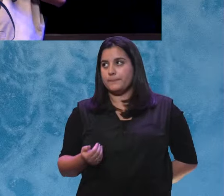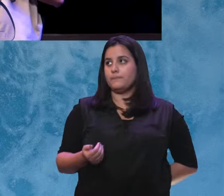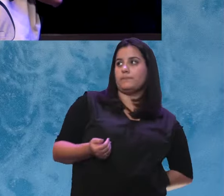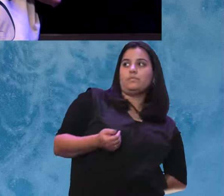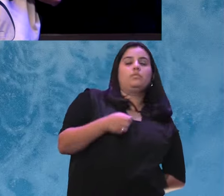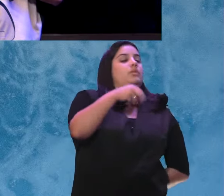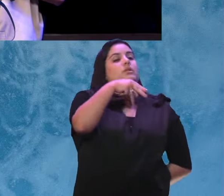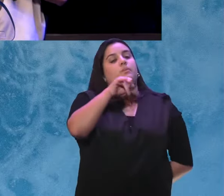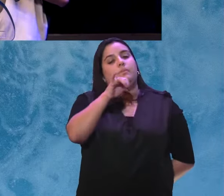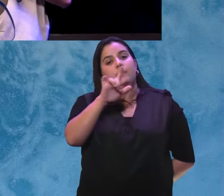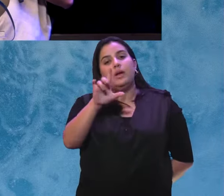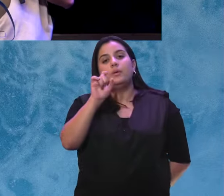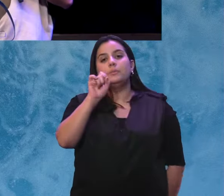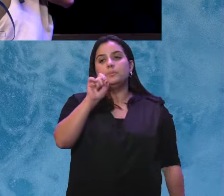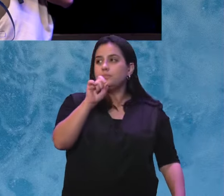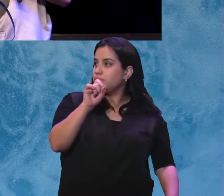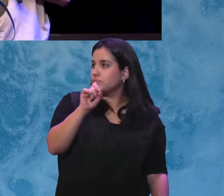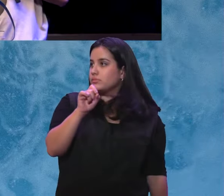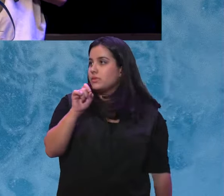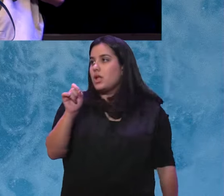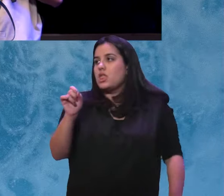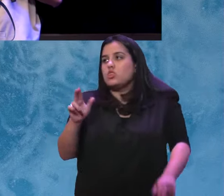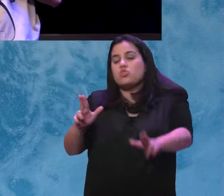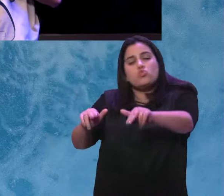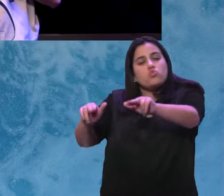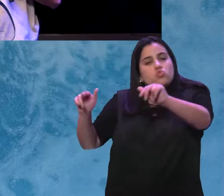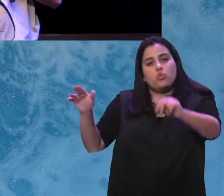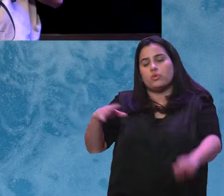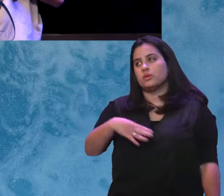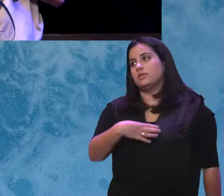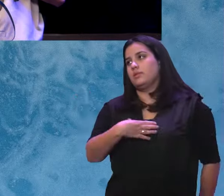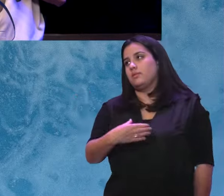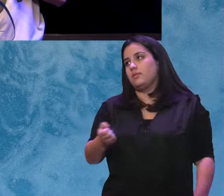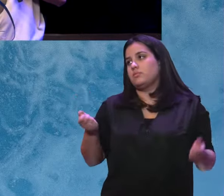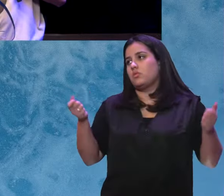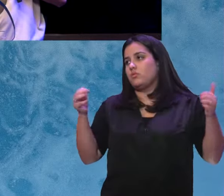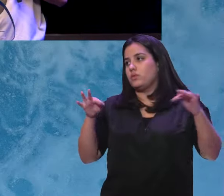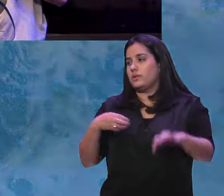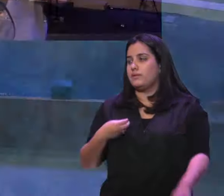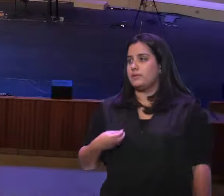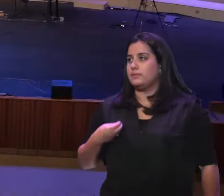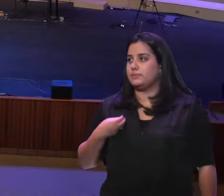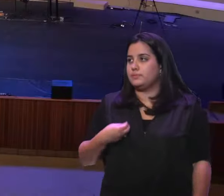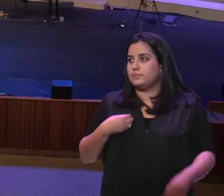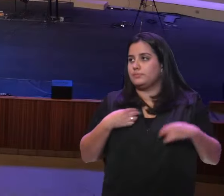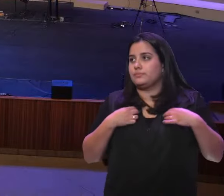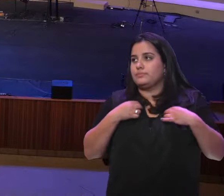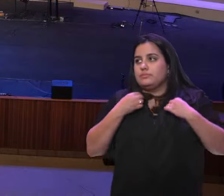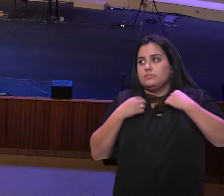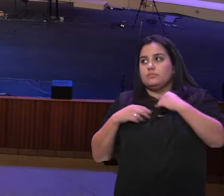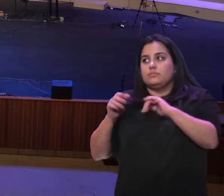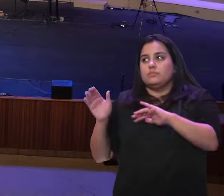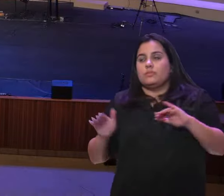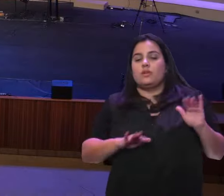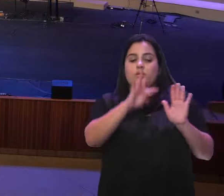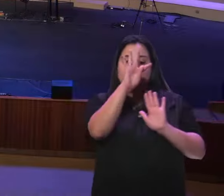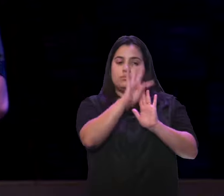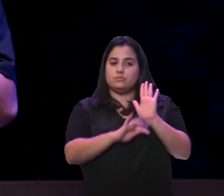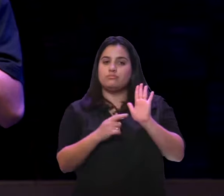Mical, filha de Saul, jamais teve filhos até o fim da sua vida. O texto que a gente leu, ele é